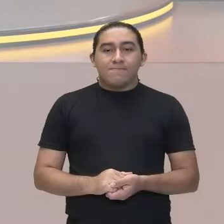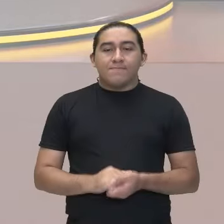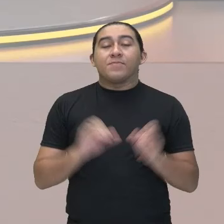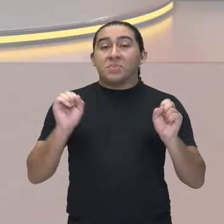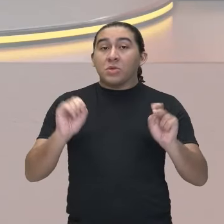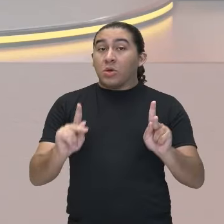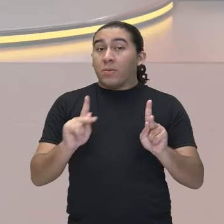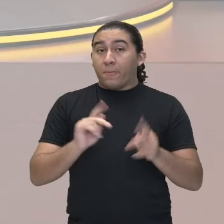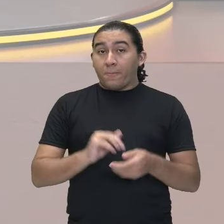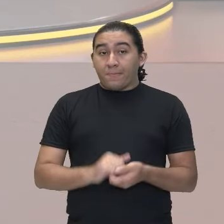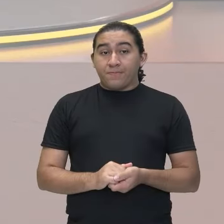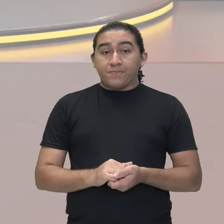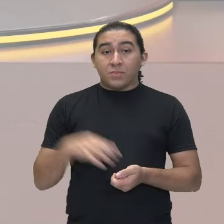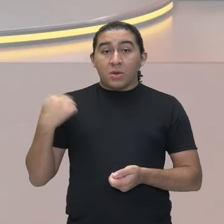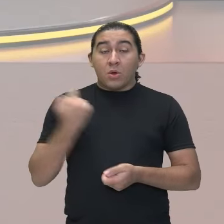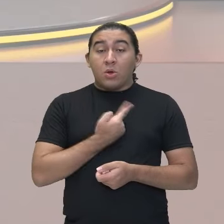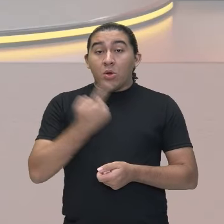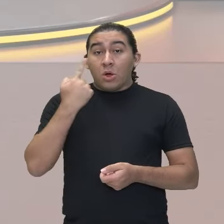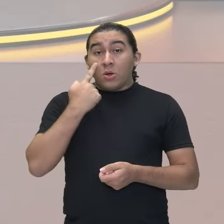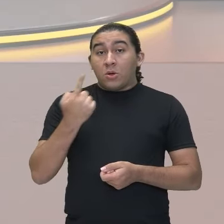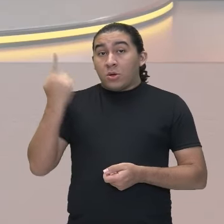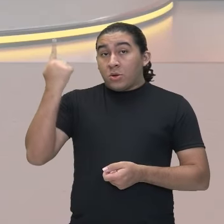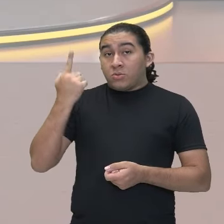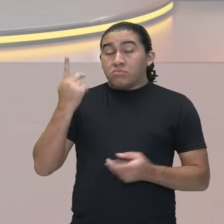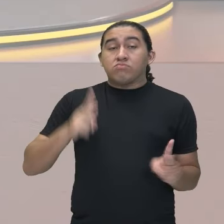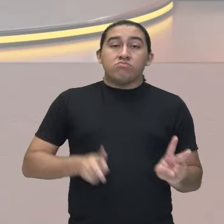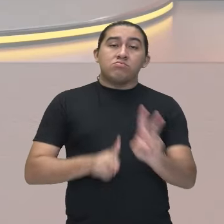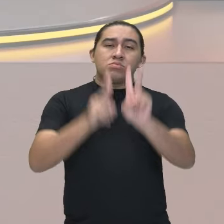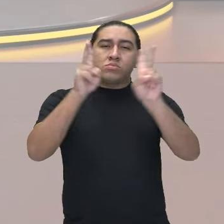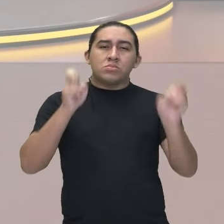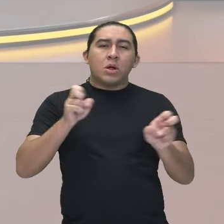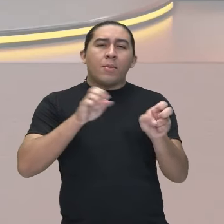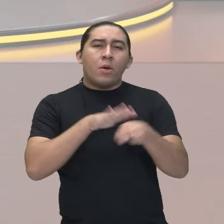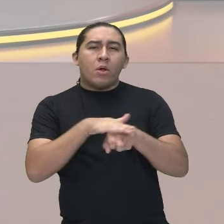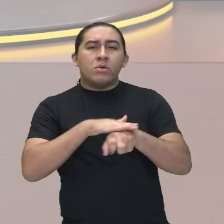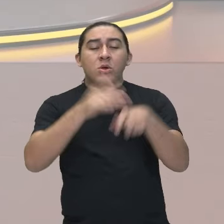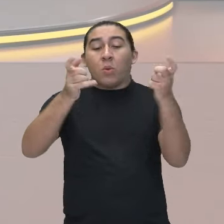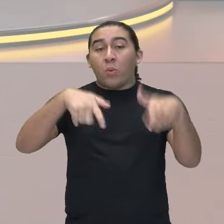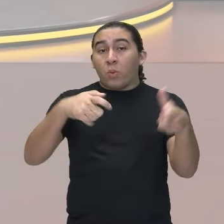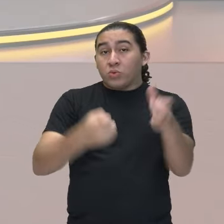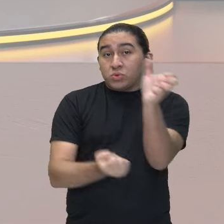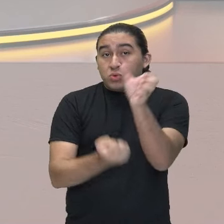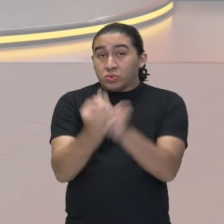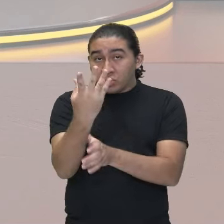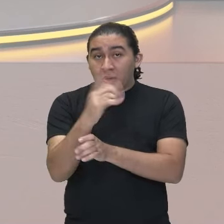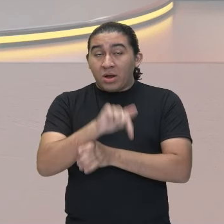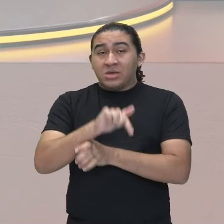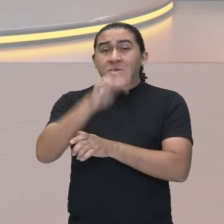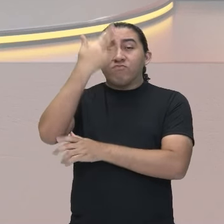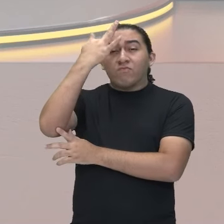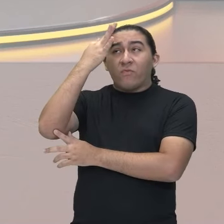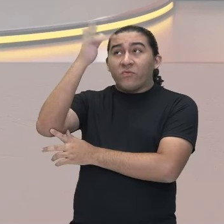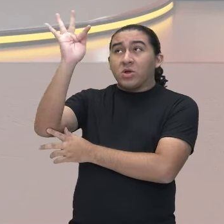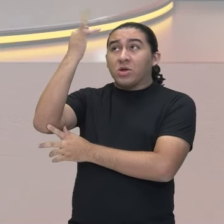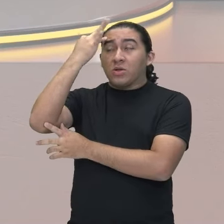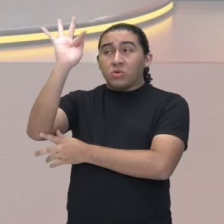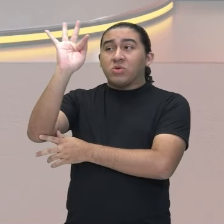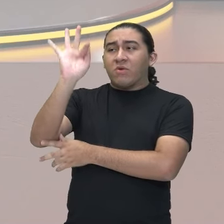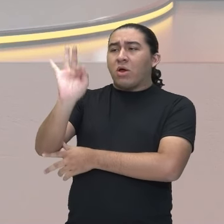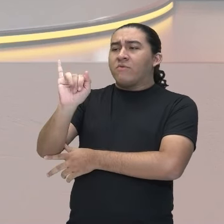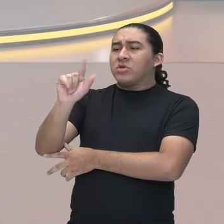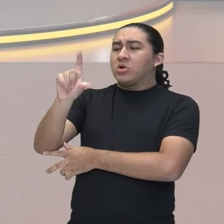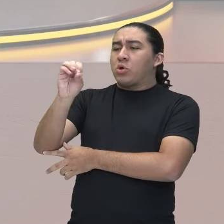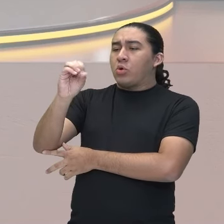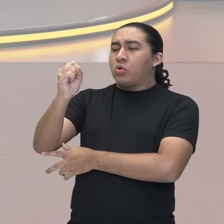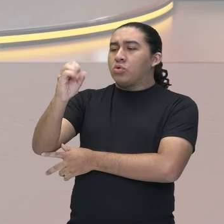Muito bem, pessoal, nós estamos aqui para conversar um pouco de onde surgiu, né, essa filosofia que tanto